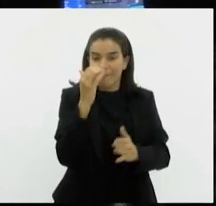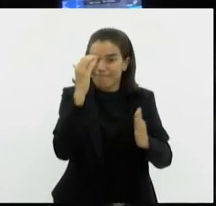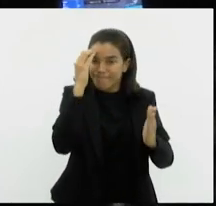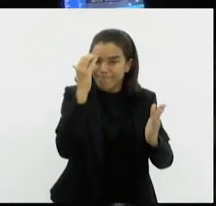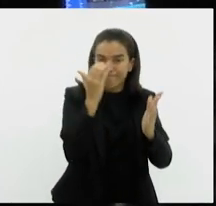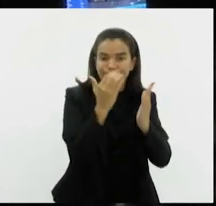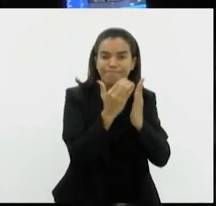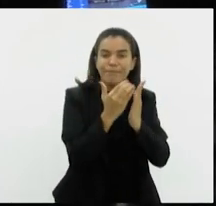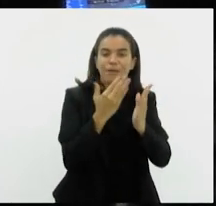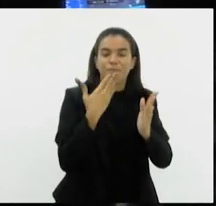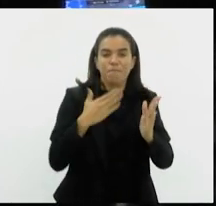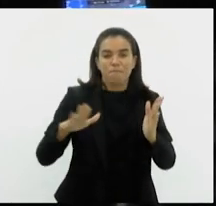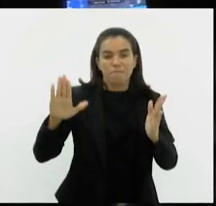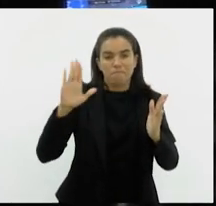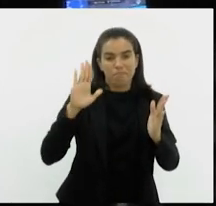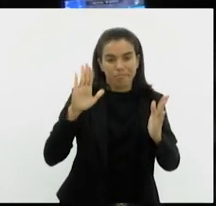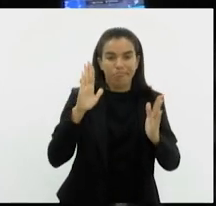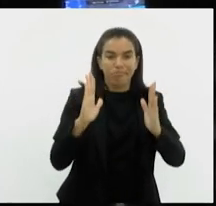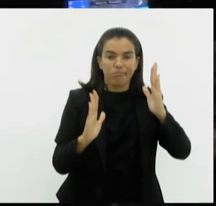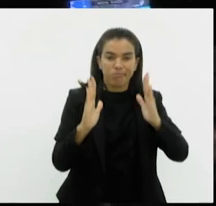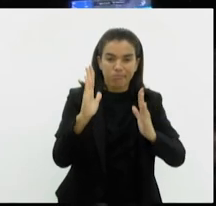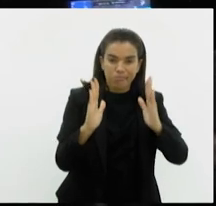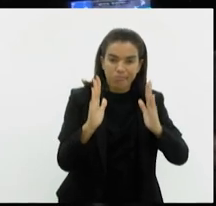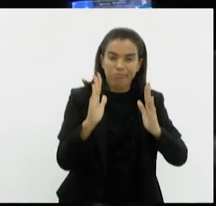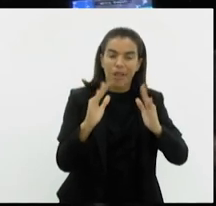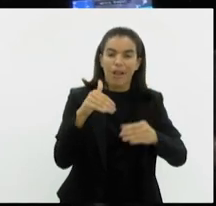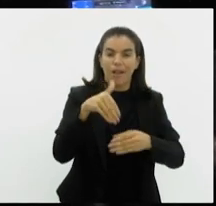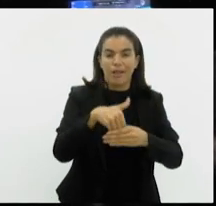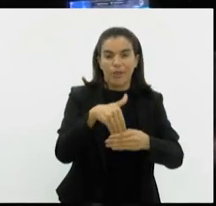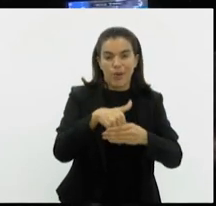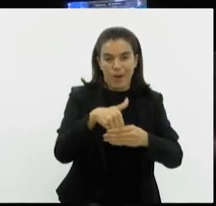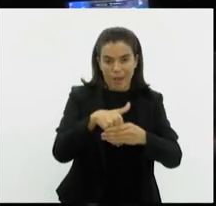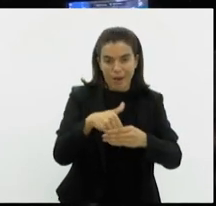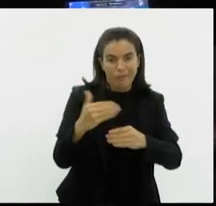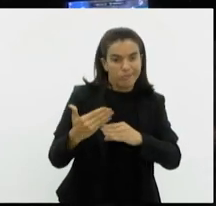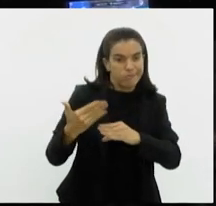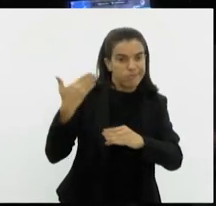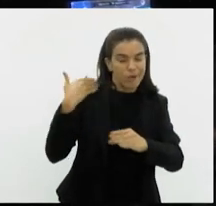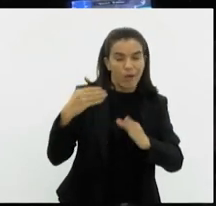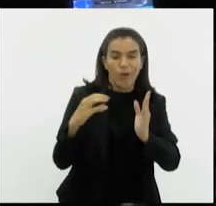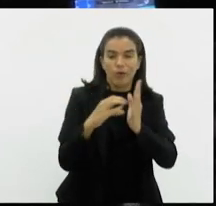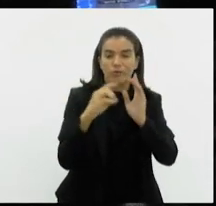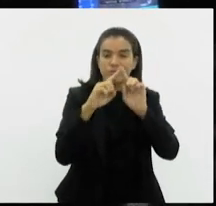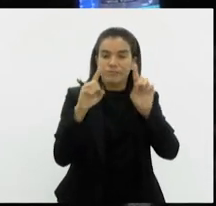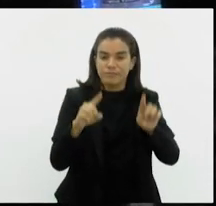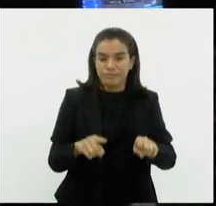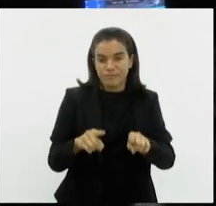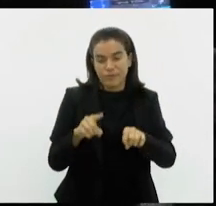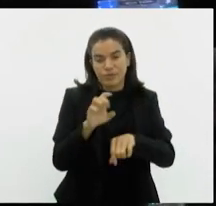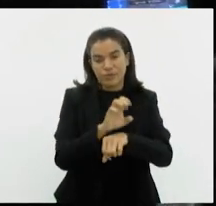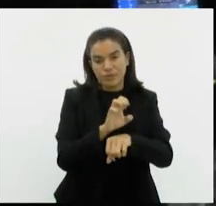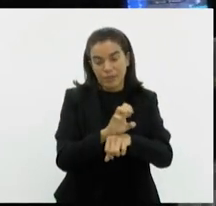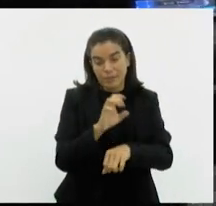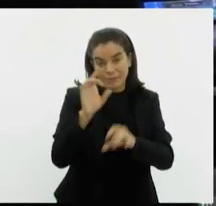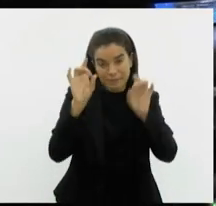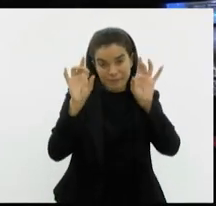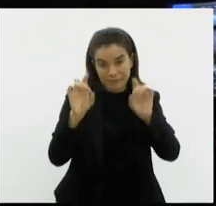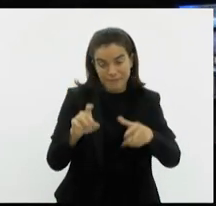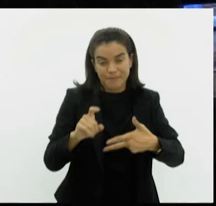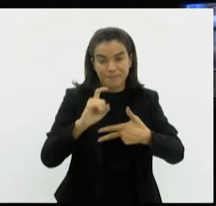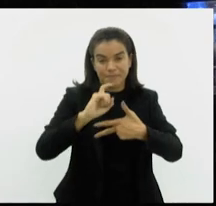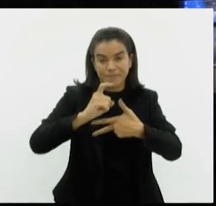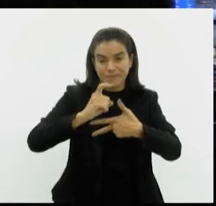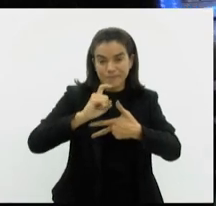os compromissos firmados no período eleitoral com os servidores públicos do Estado em especial do poder